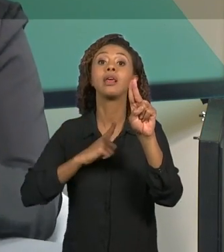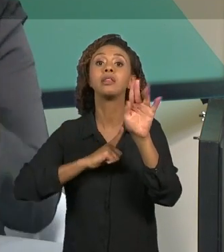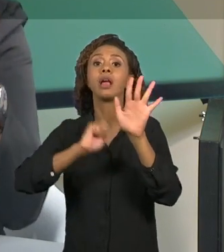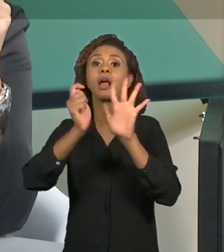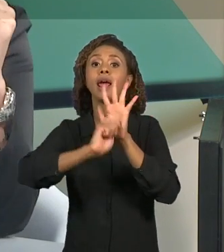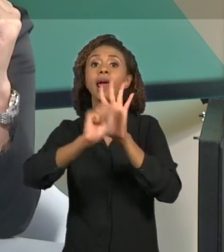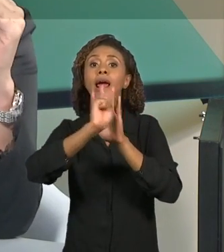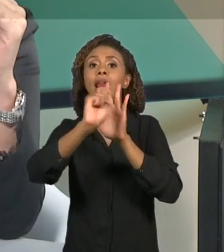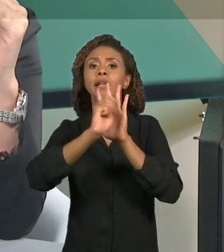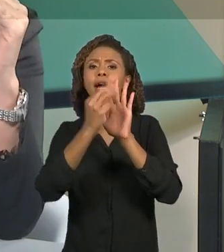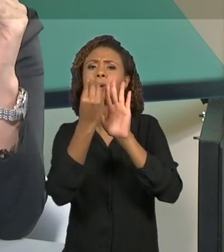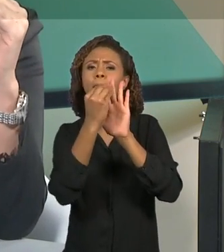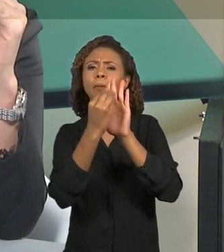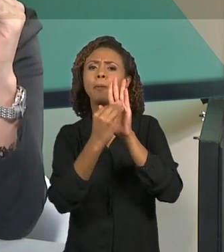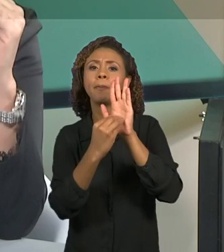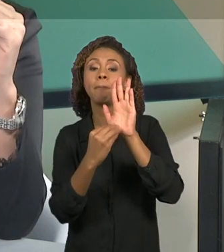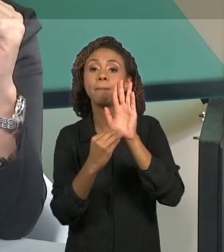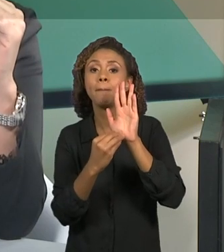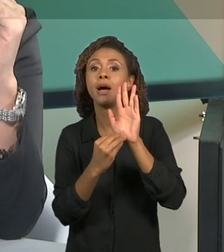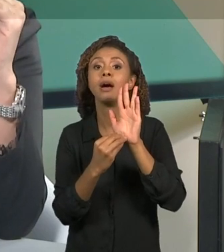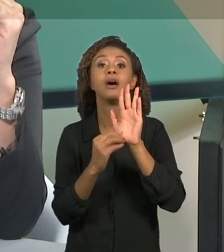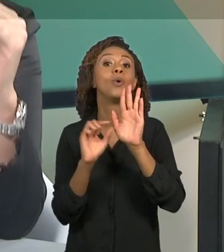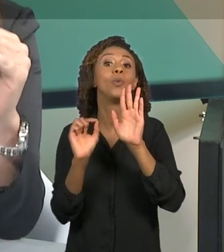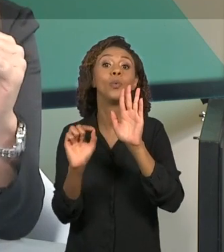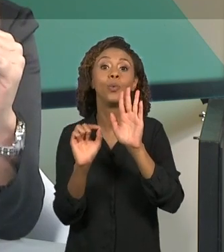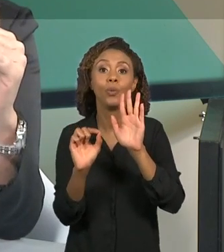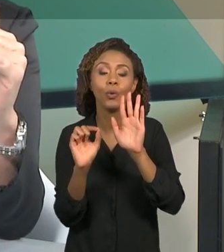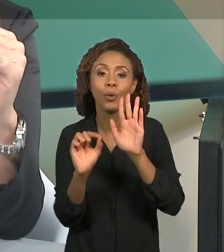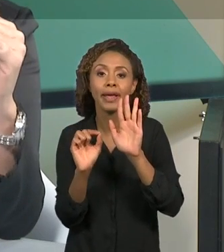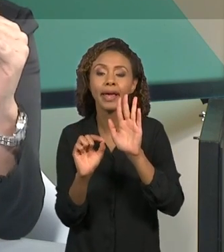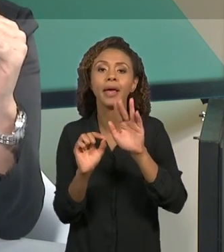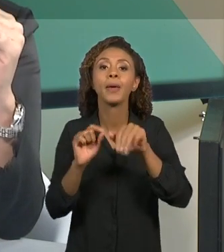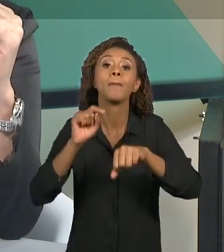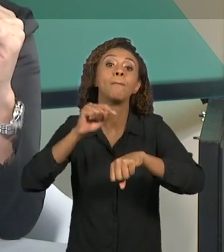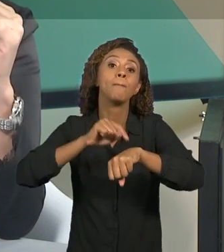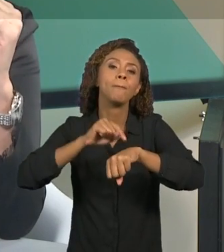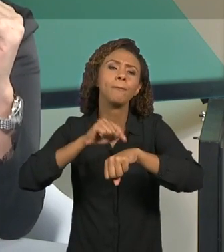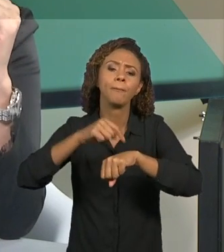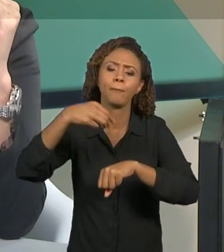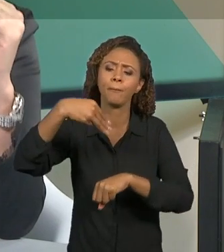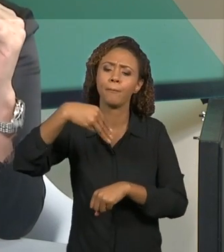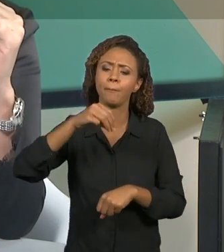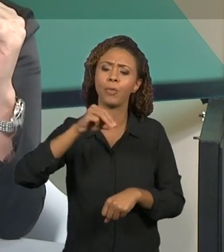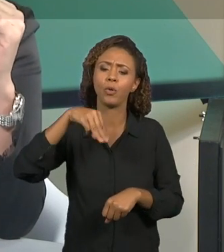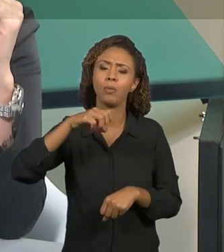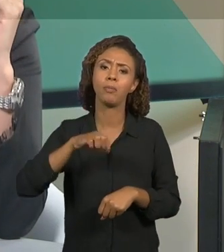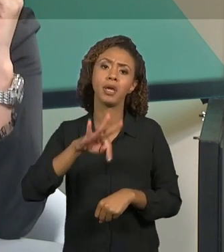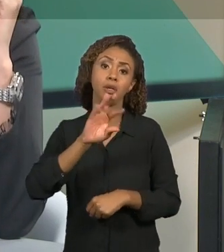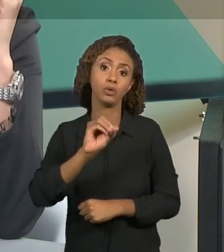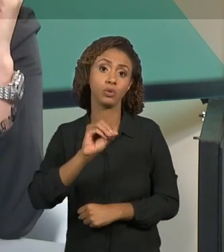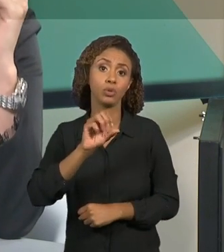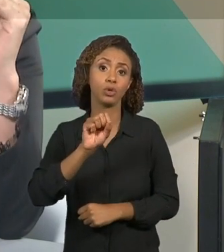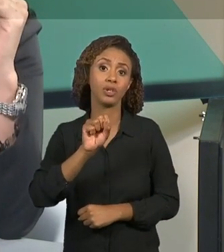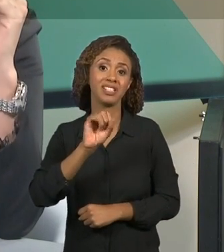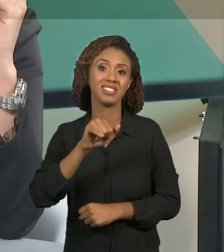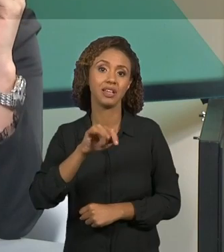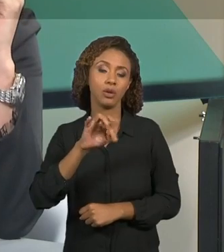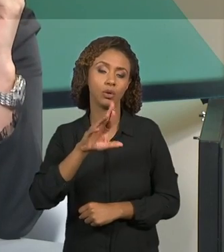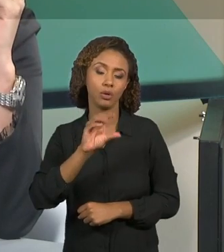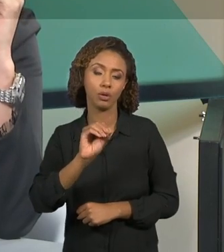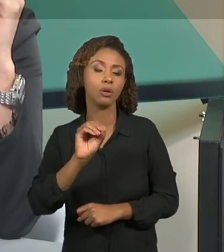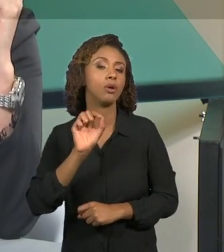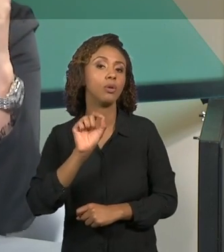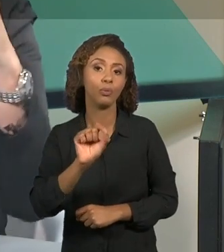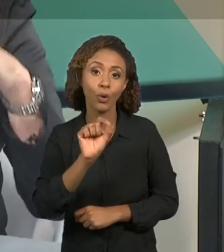você vai ter acesso aos nossos momentos síncronos pois é o mesmo assim que hoje é o seguinte você vai ter a possibilidade